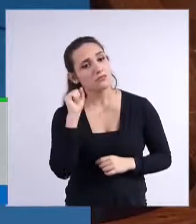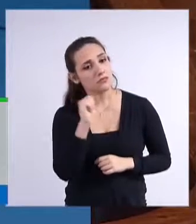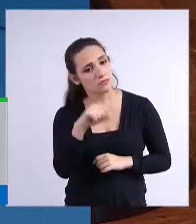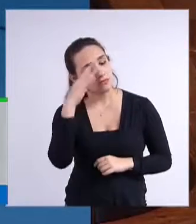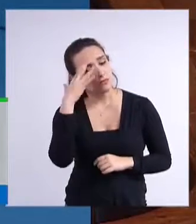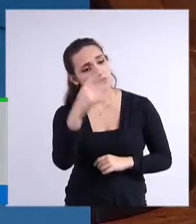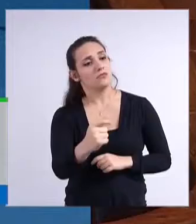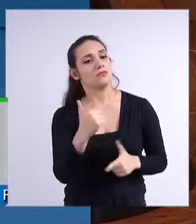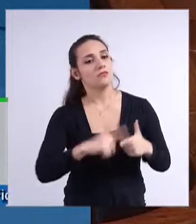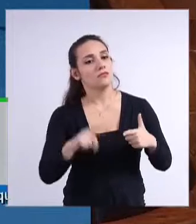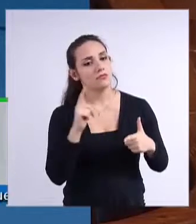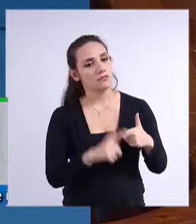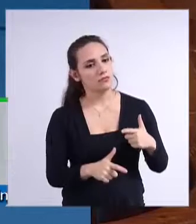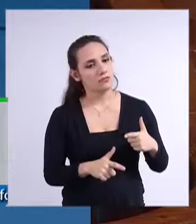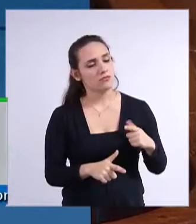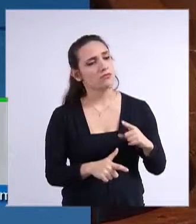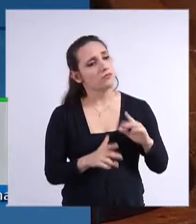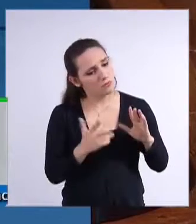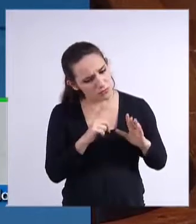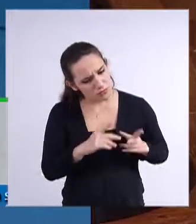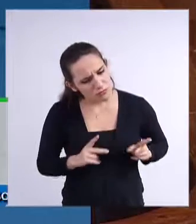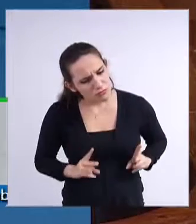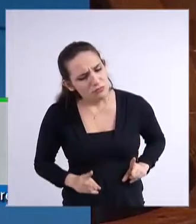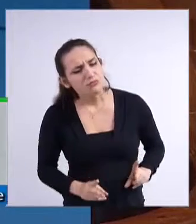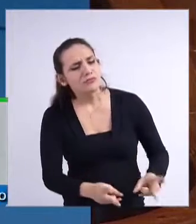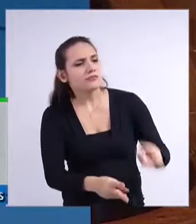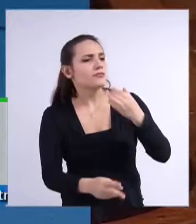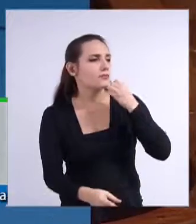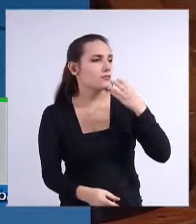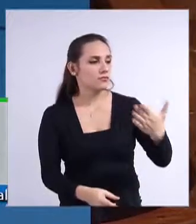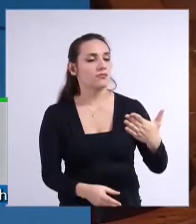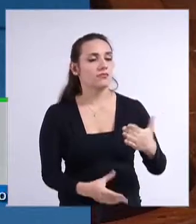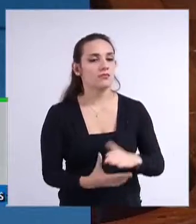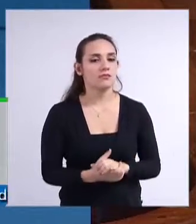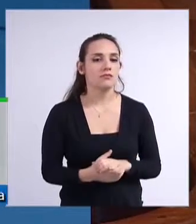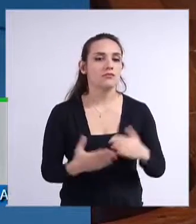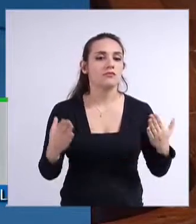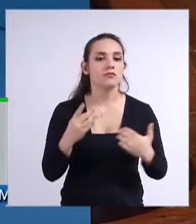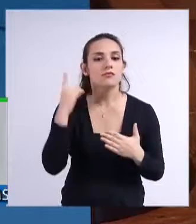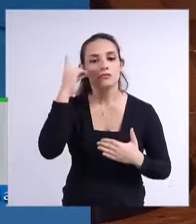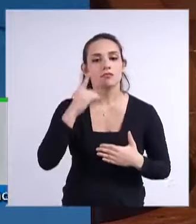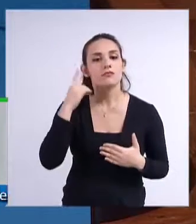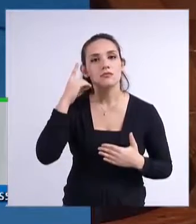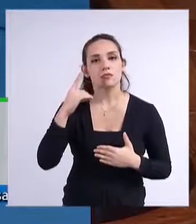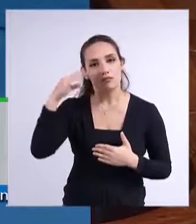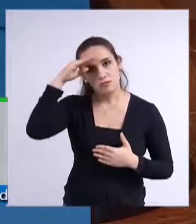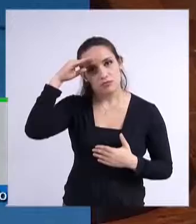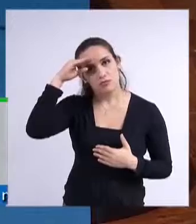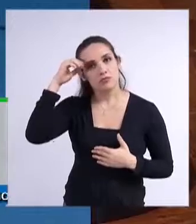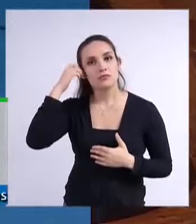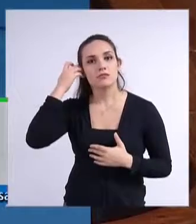resultados permanentes que todos nós esperamos. Pois não, deputado Barbosinha.